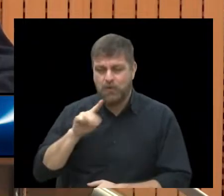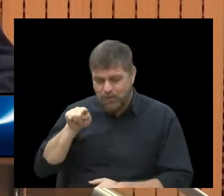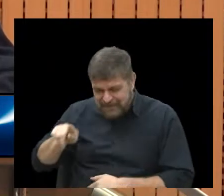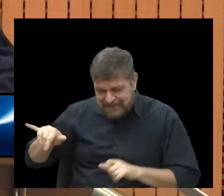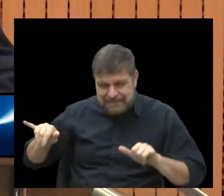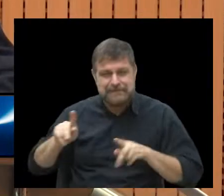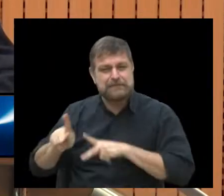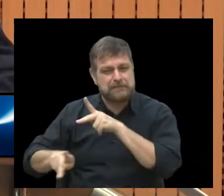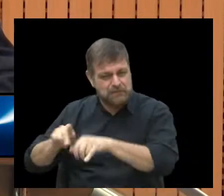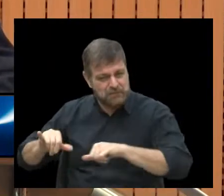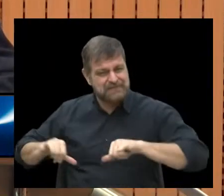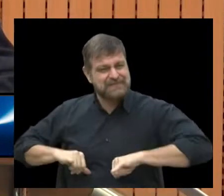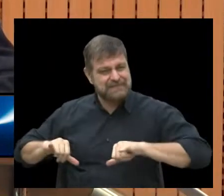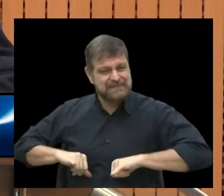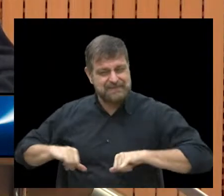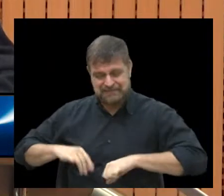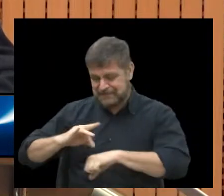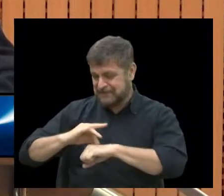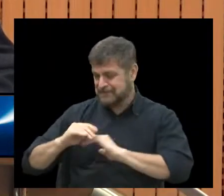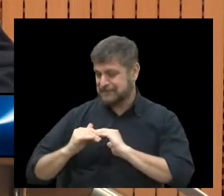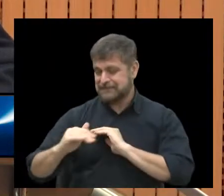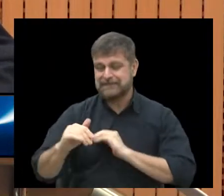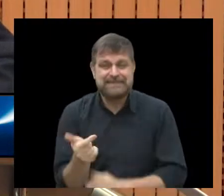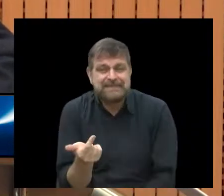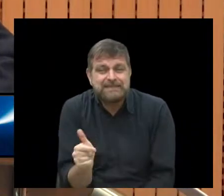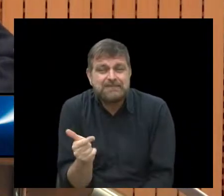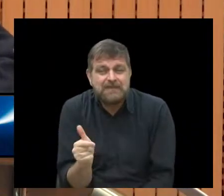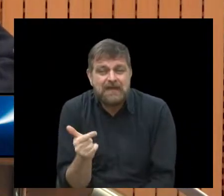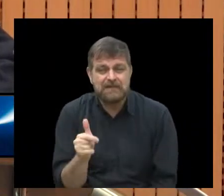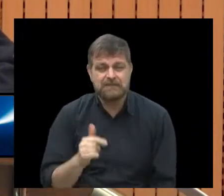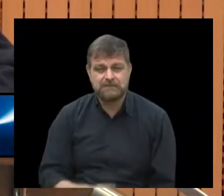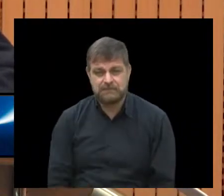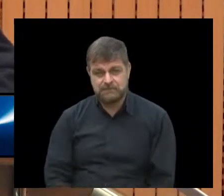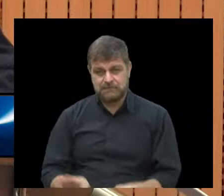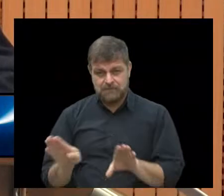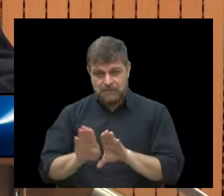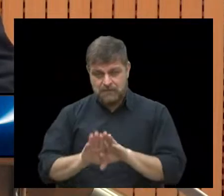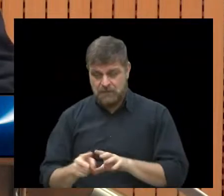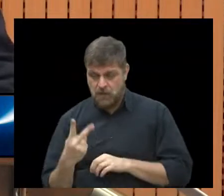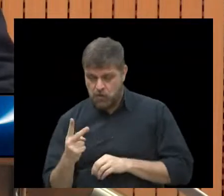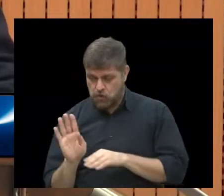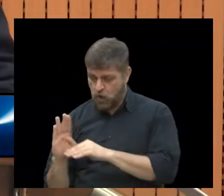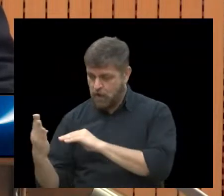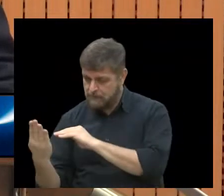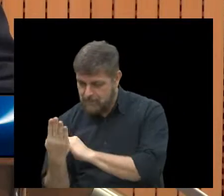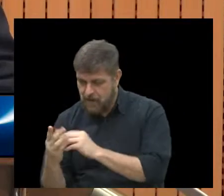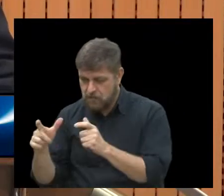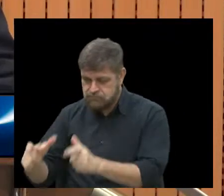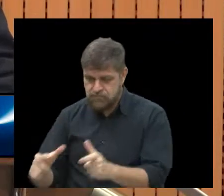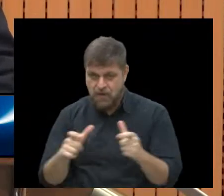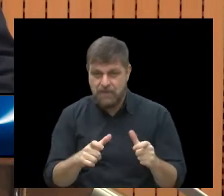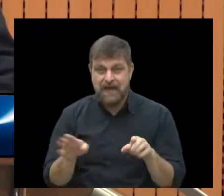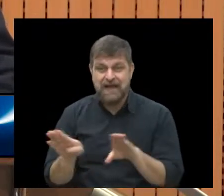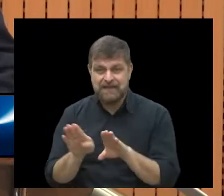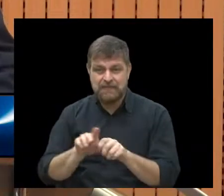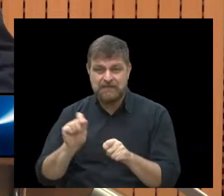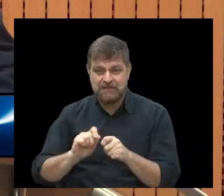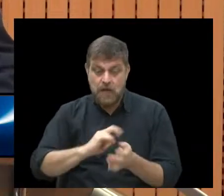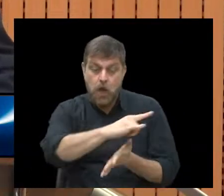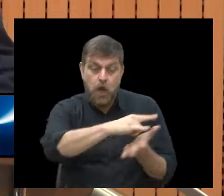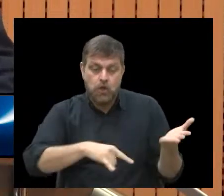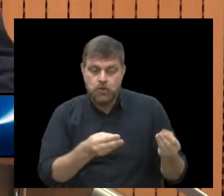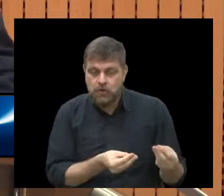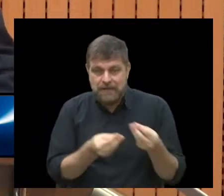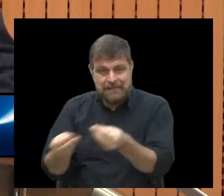e muito por não ter a pavimentação. Outra coisa, esses 2 bairros também estão fazendo a parte fundiária.